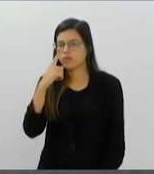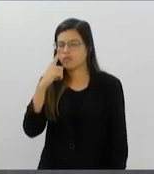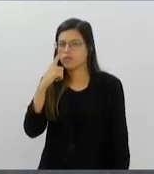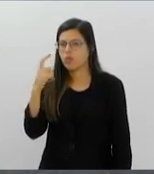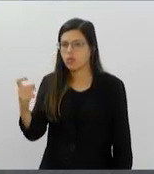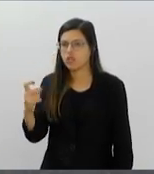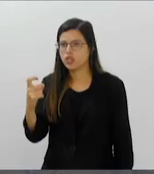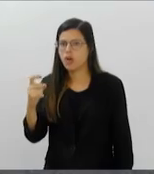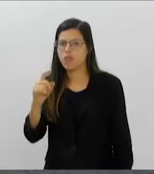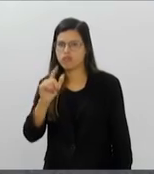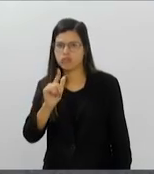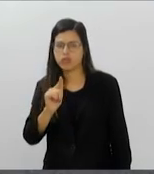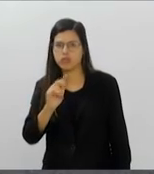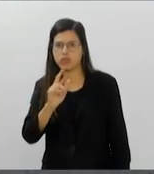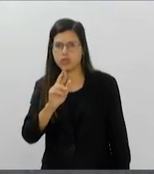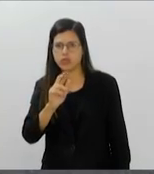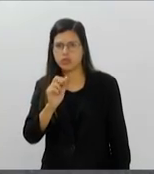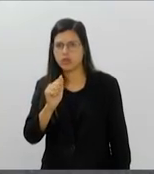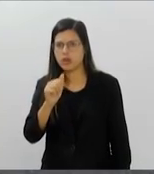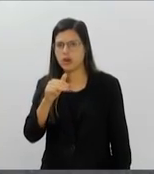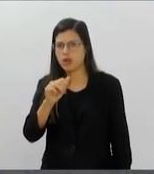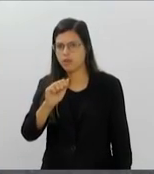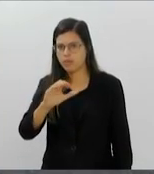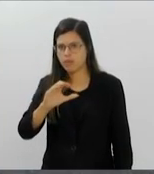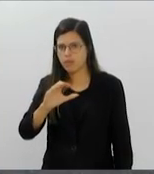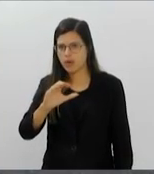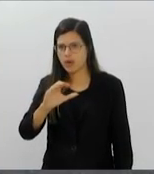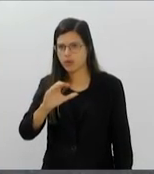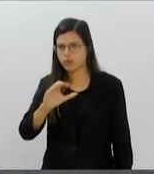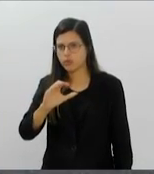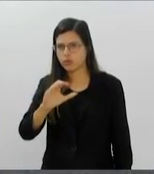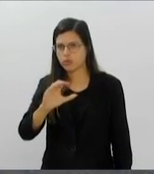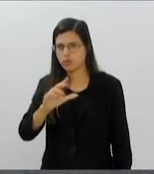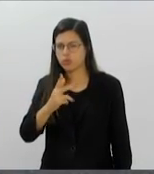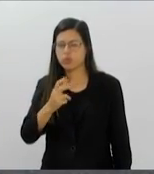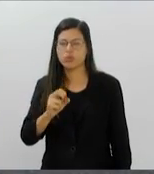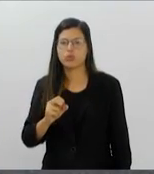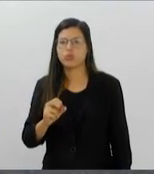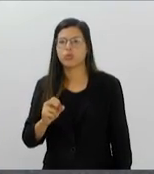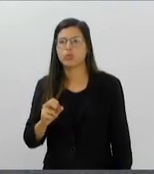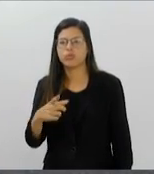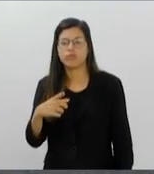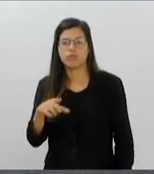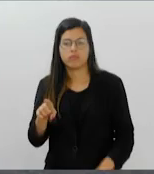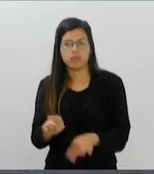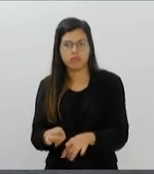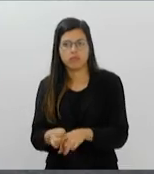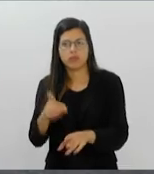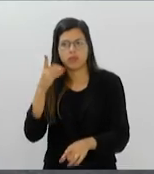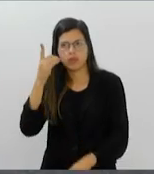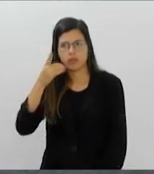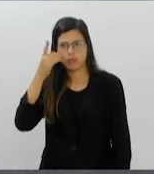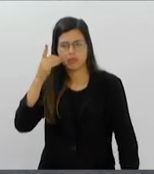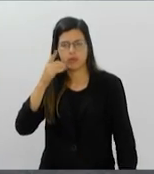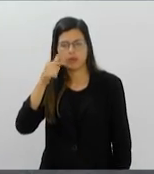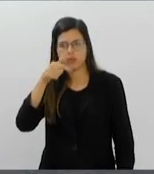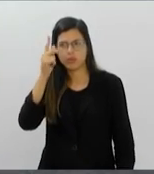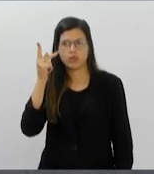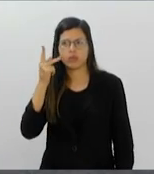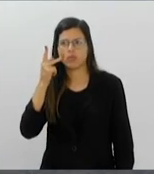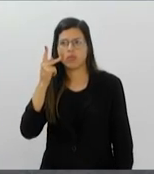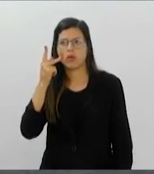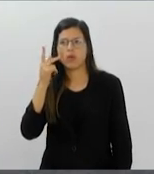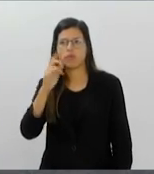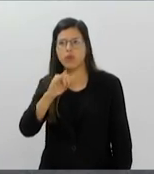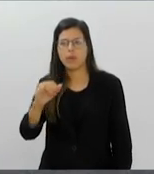de recuperação de todo o bairro de Jardim Gramacho, inclusive, deputado Luiz Paulo, se aproveitava os créditos